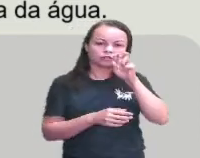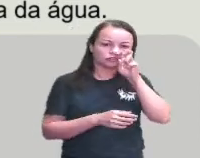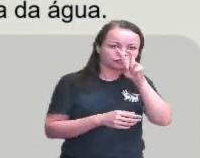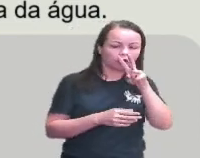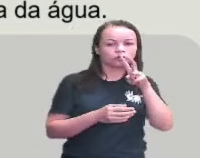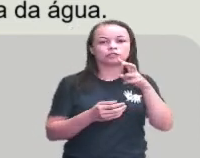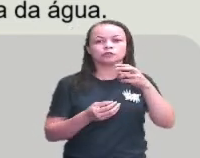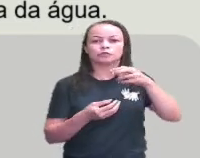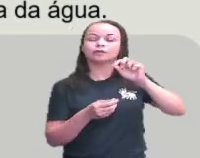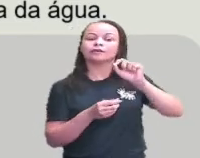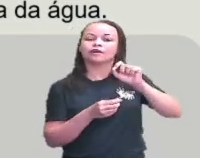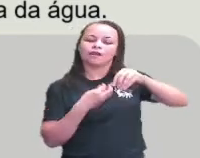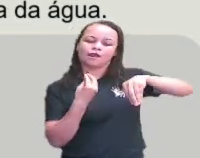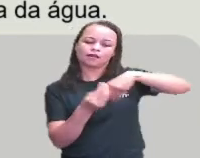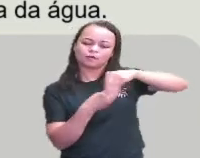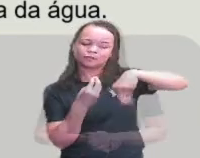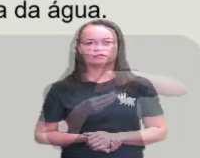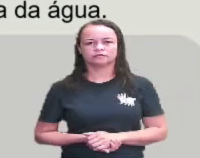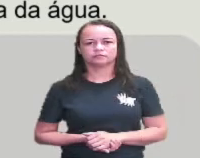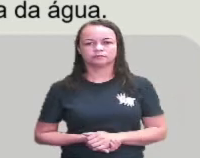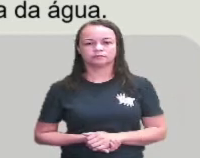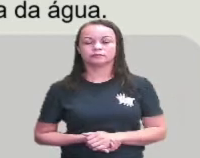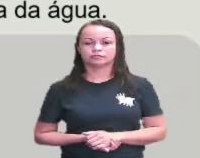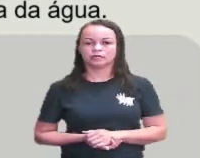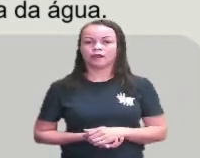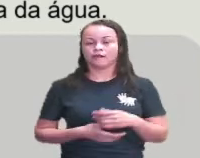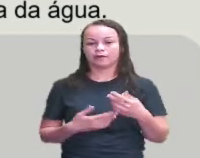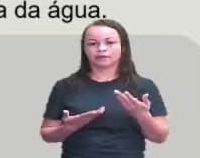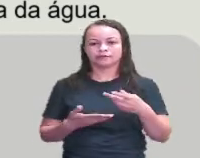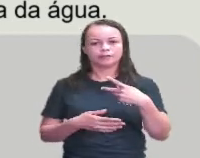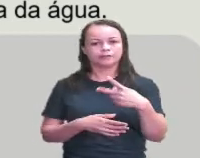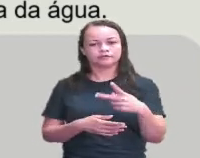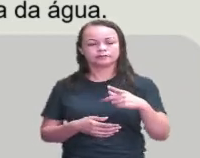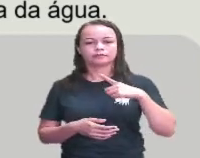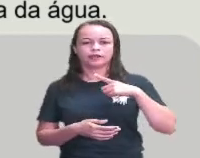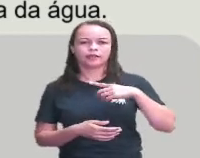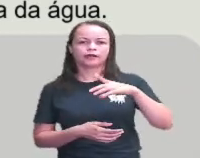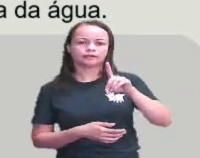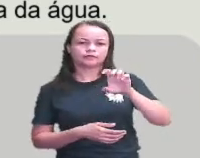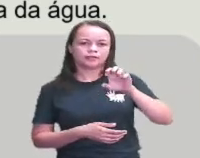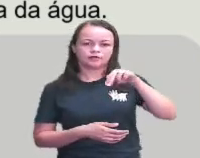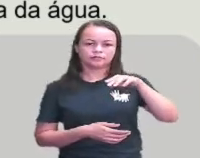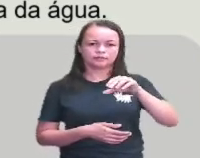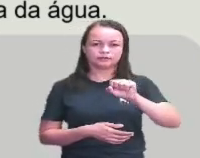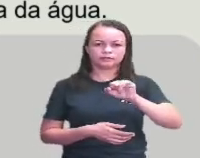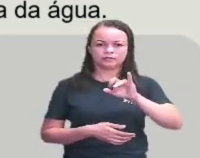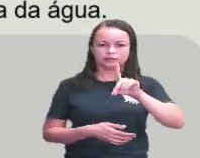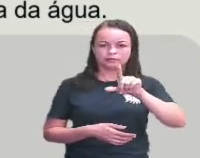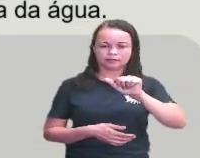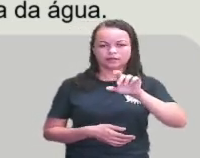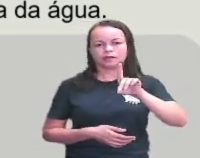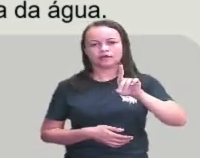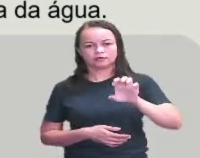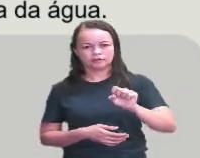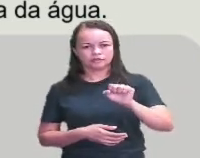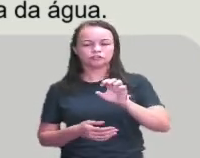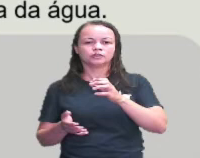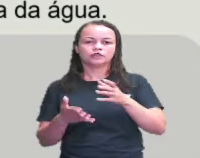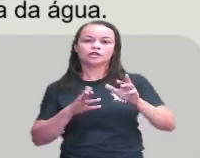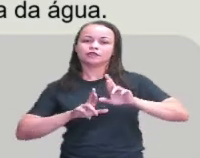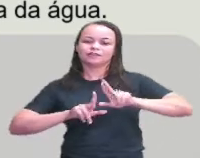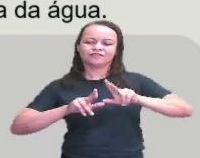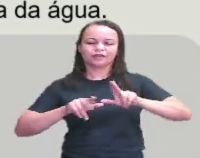a interação que haverá na mistura. Então, eles têm densidades diferentes. Por isso, a mistura não